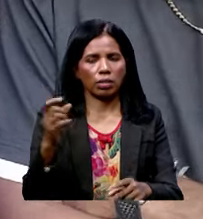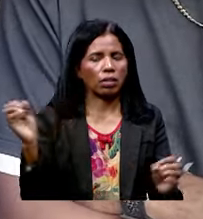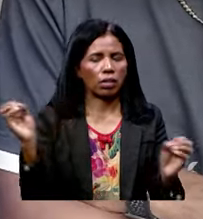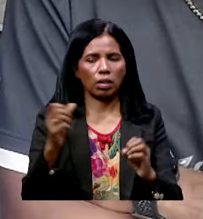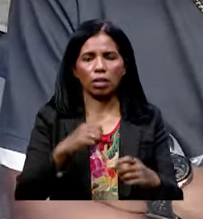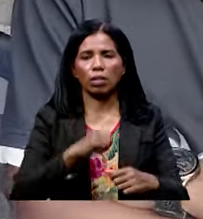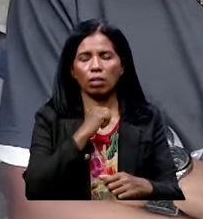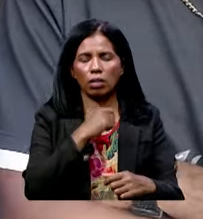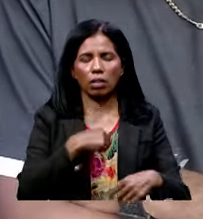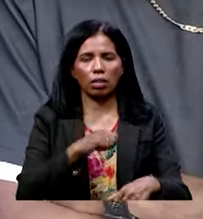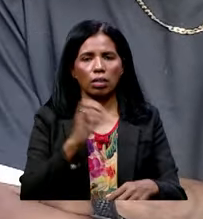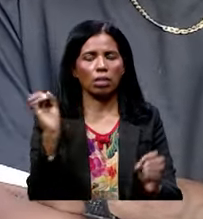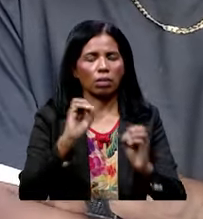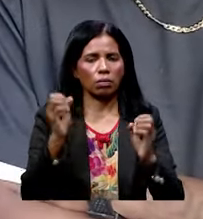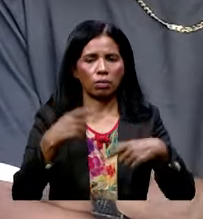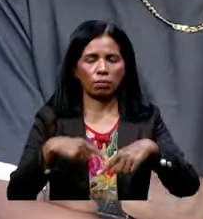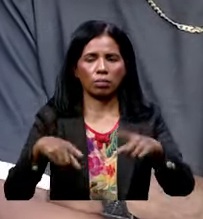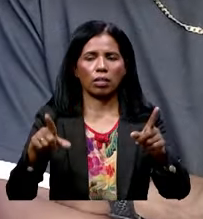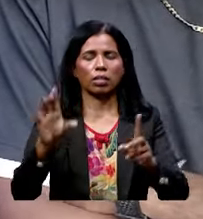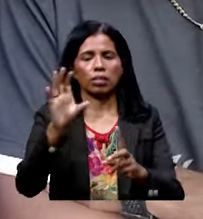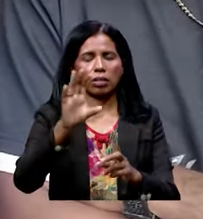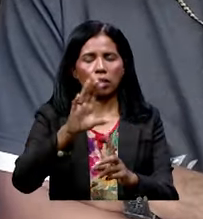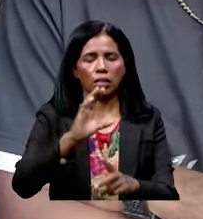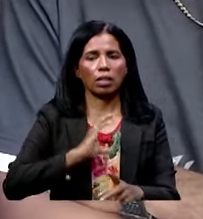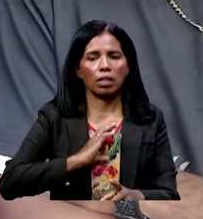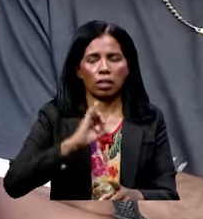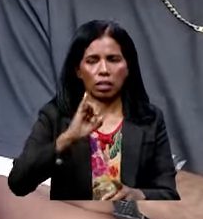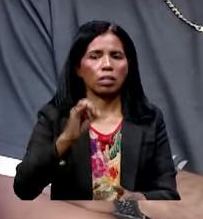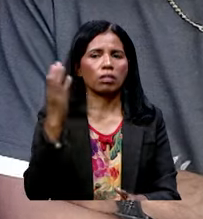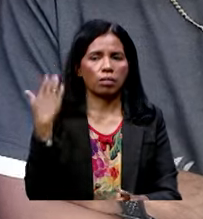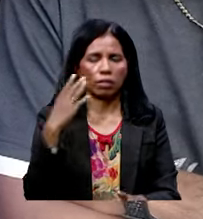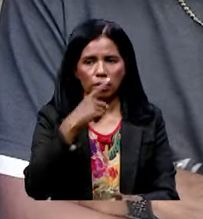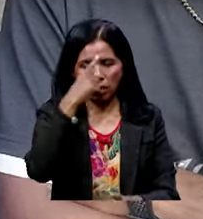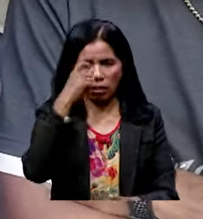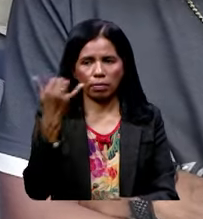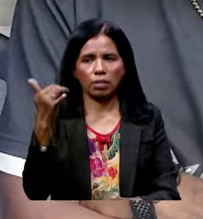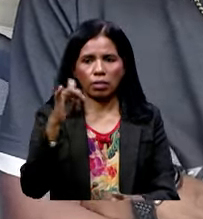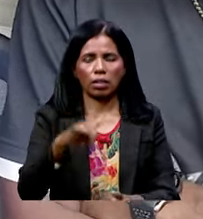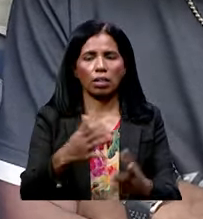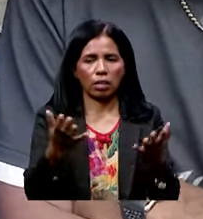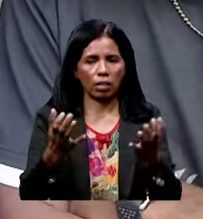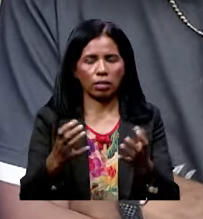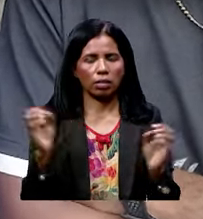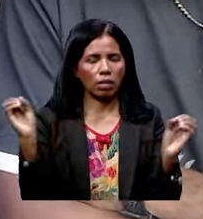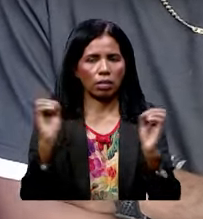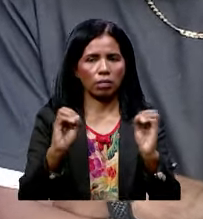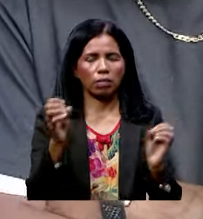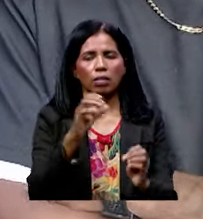lakoi, laos kami sefsuk sira maka obriga sira, masisi sira rasik maka